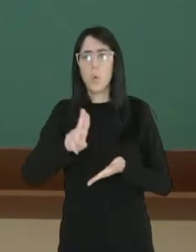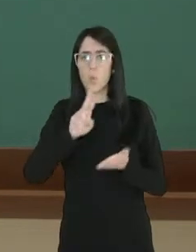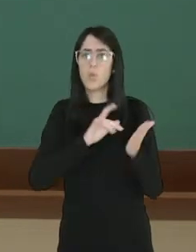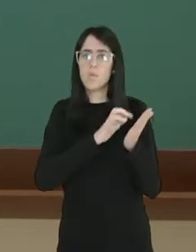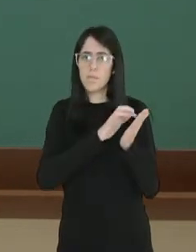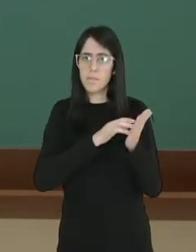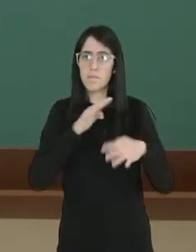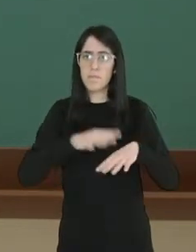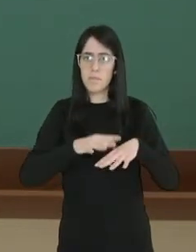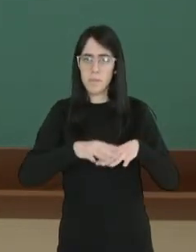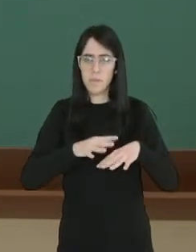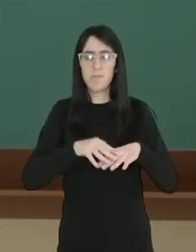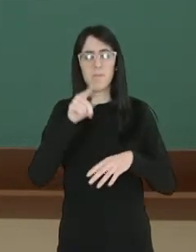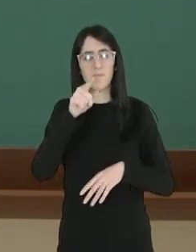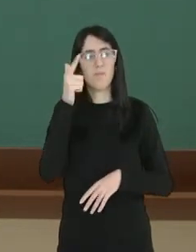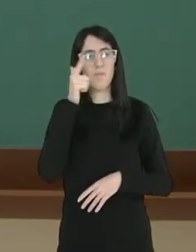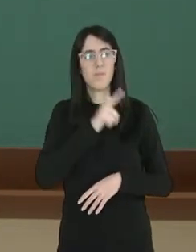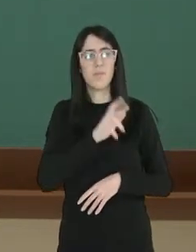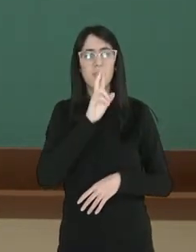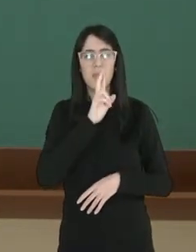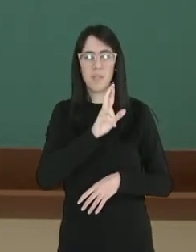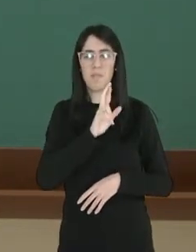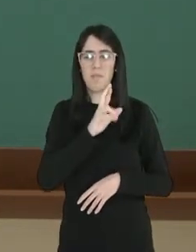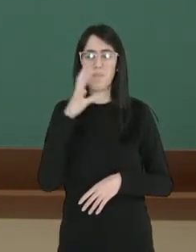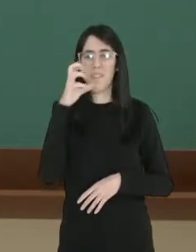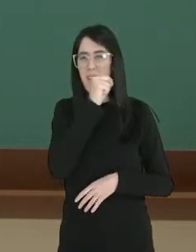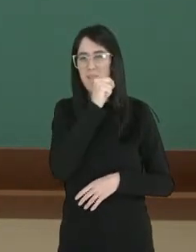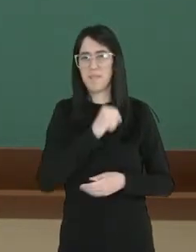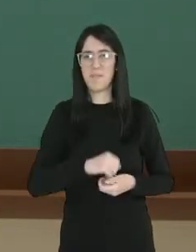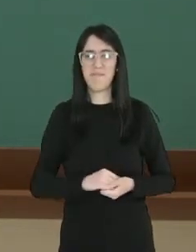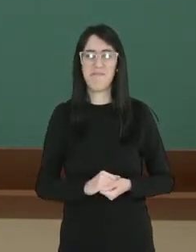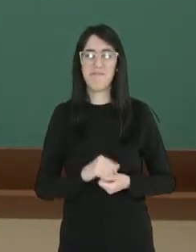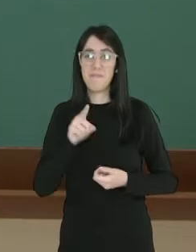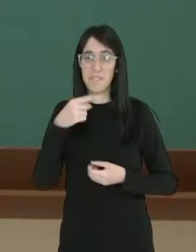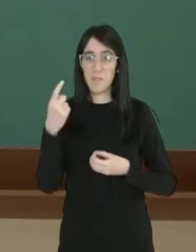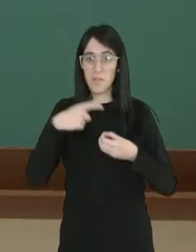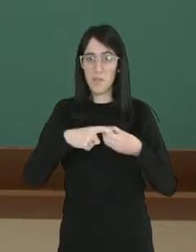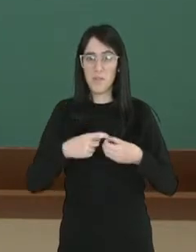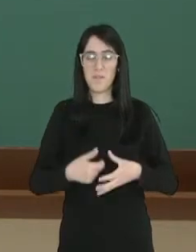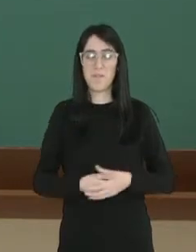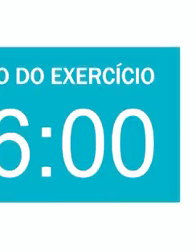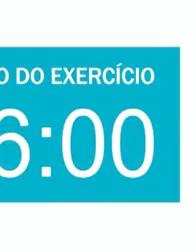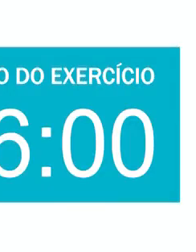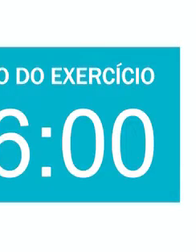calculadora e vocês vão chegar na resposta rapidinho. Já já a gente volta.